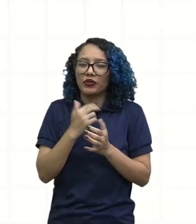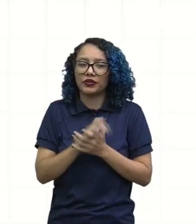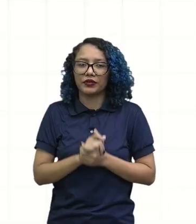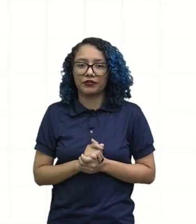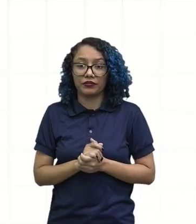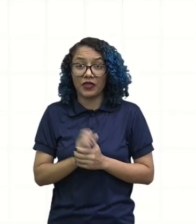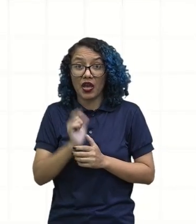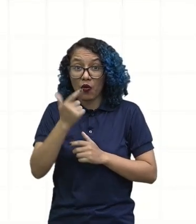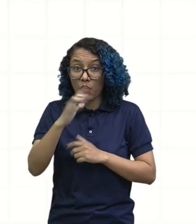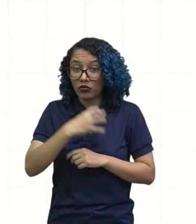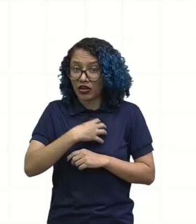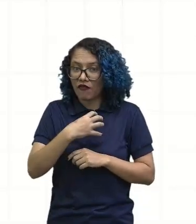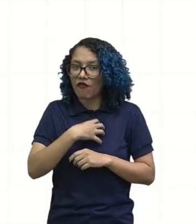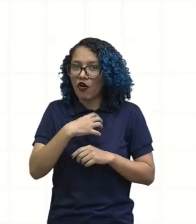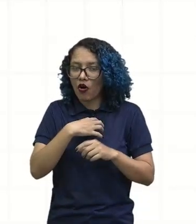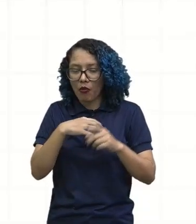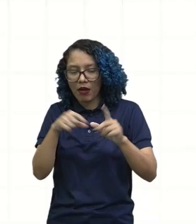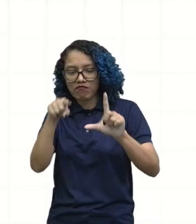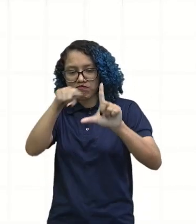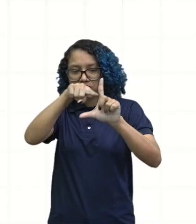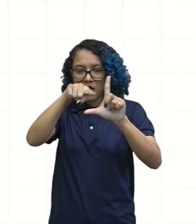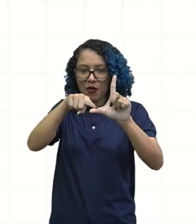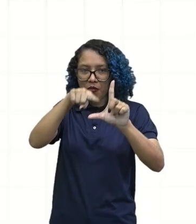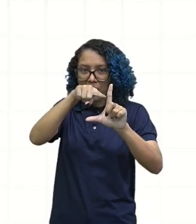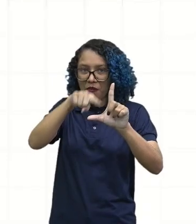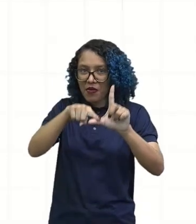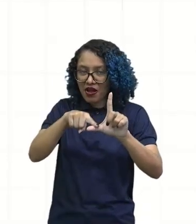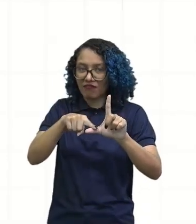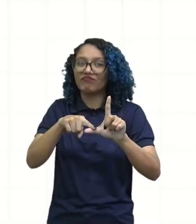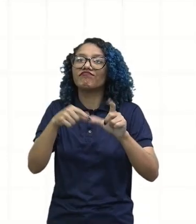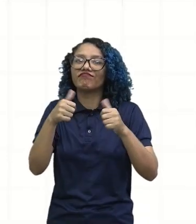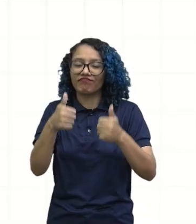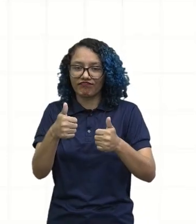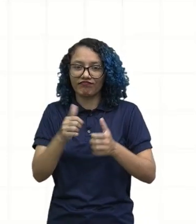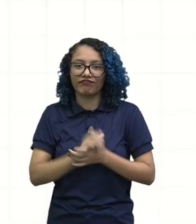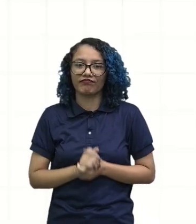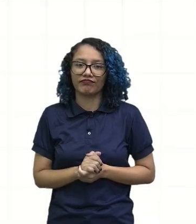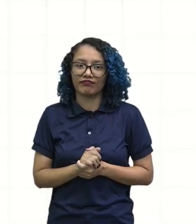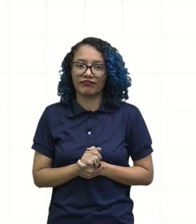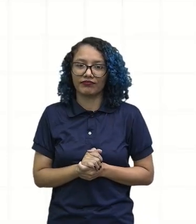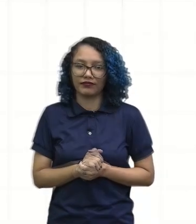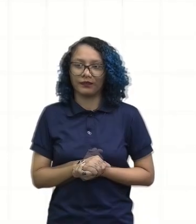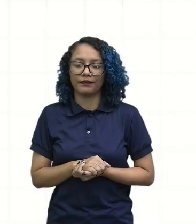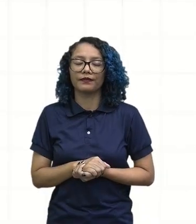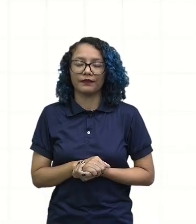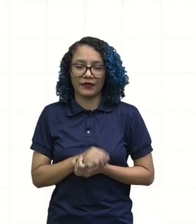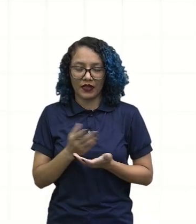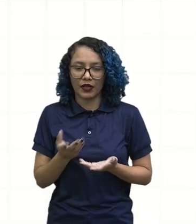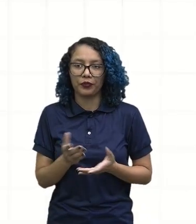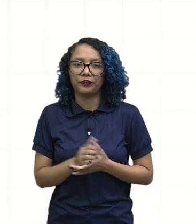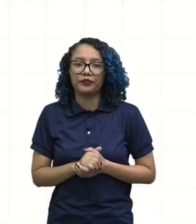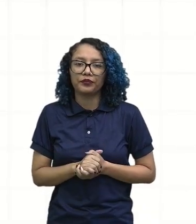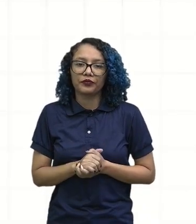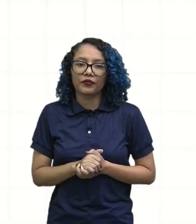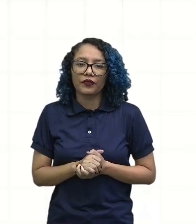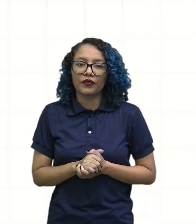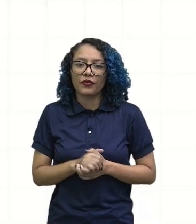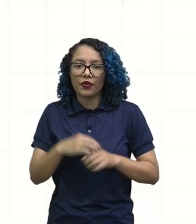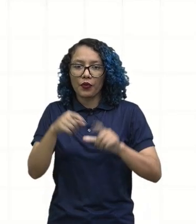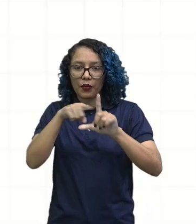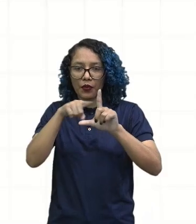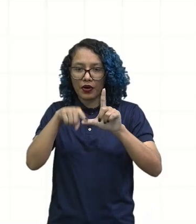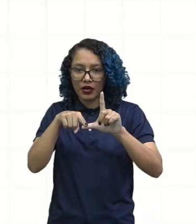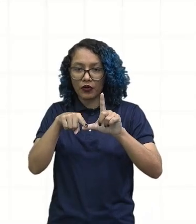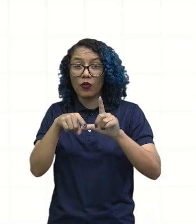Então, tem outra maneira de se fazer isso. Retomando aqui, os ângulos têm o círculo como base.